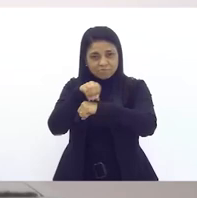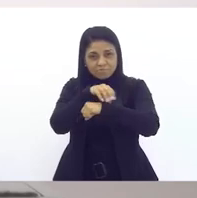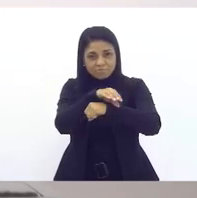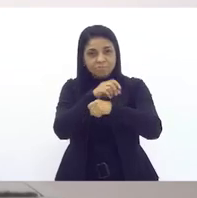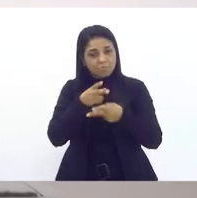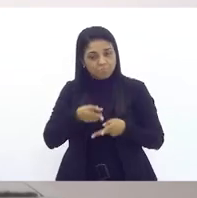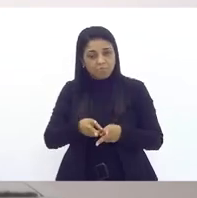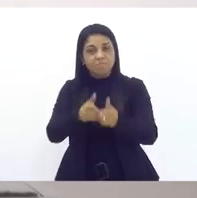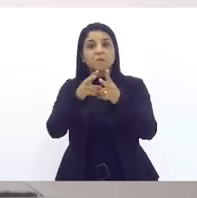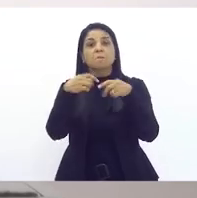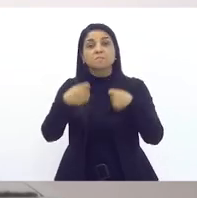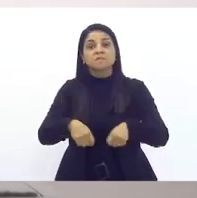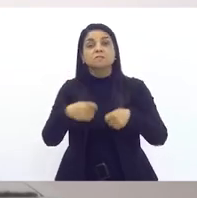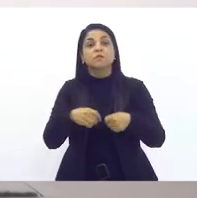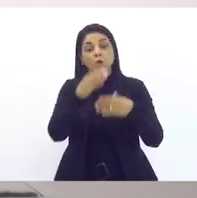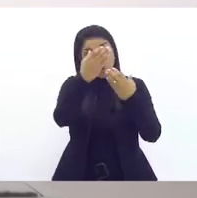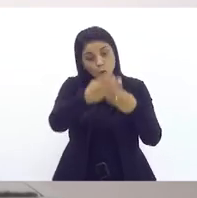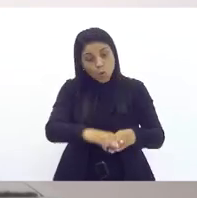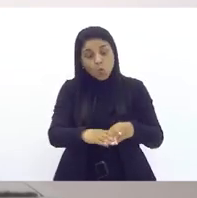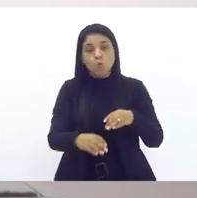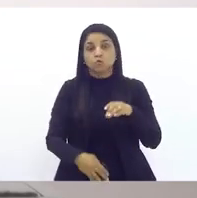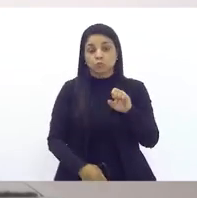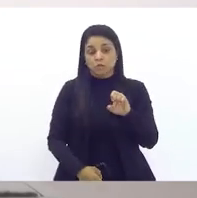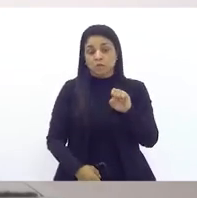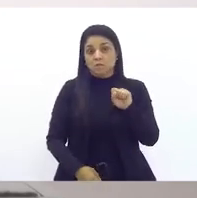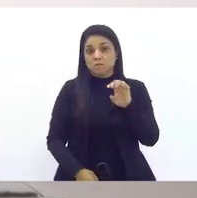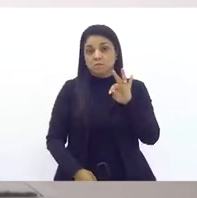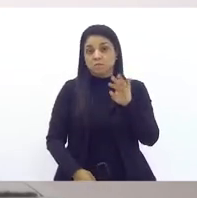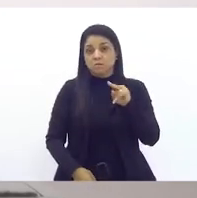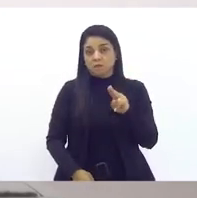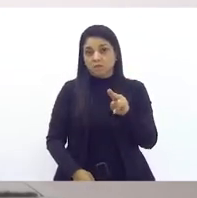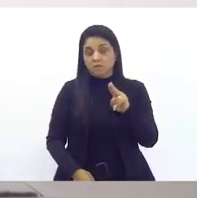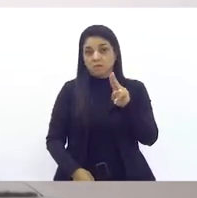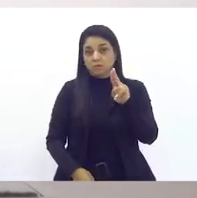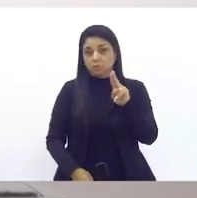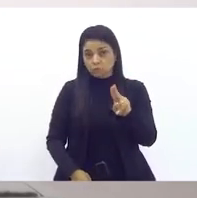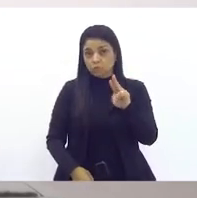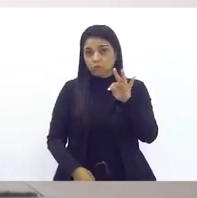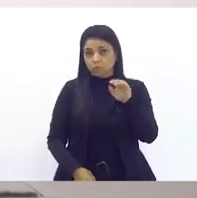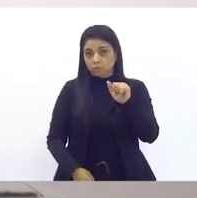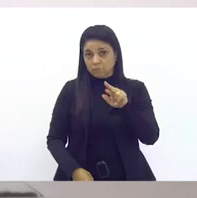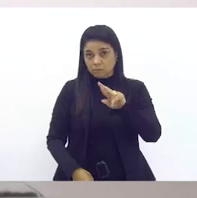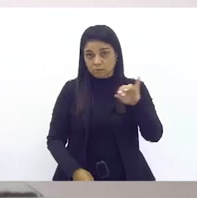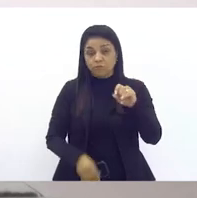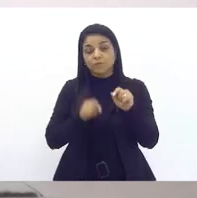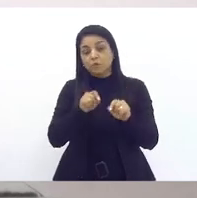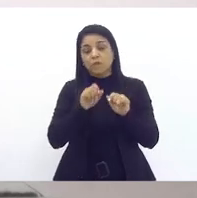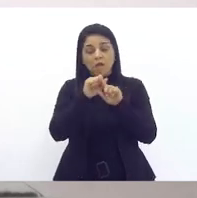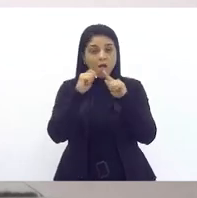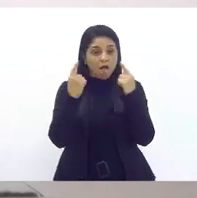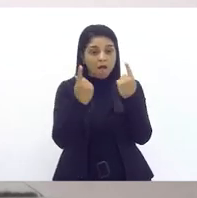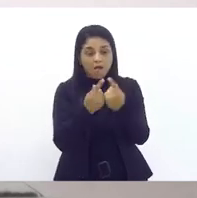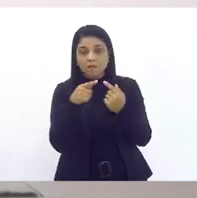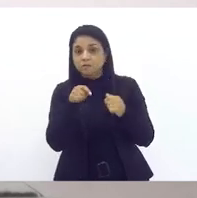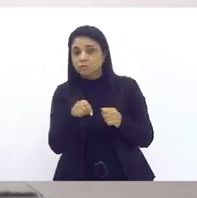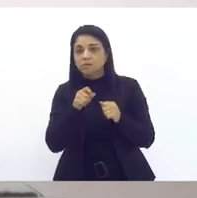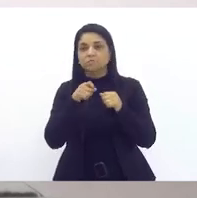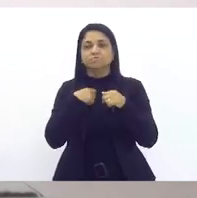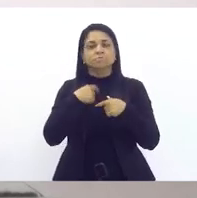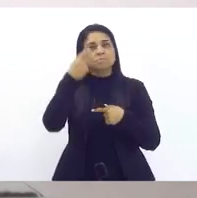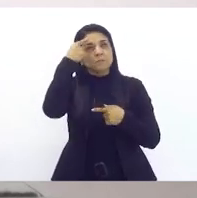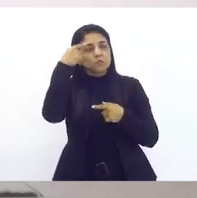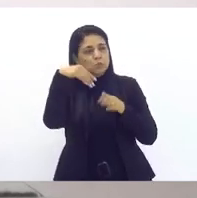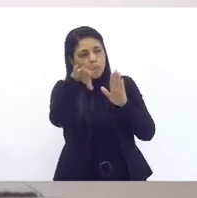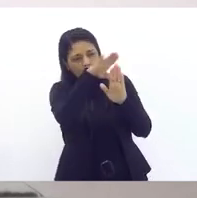que ter o estatutário. E o que a Assembleia vislumbrou era a possibilidade de ter um